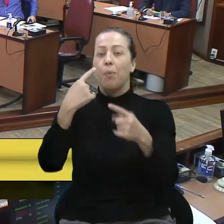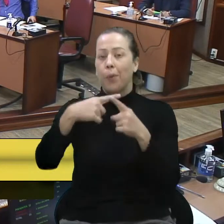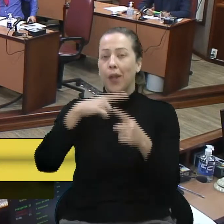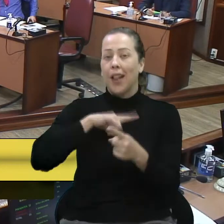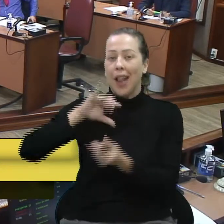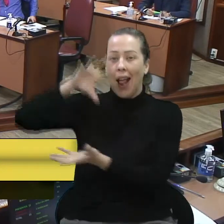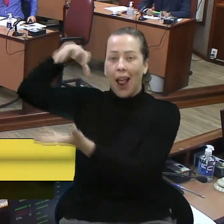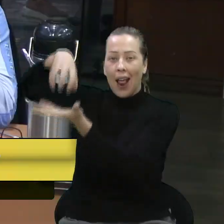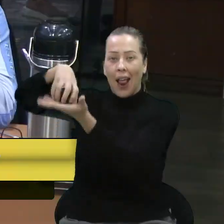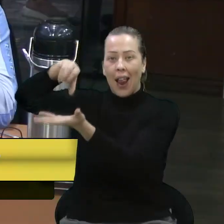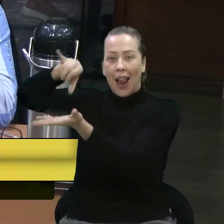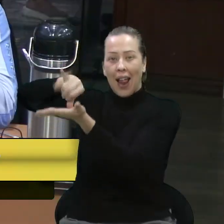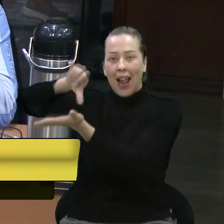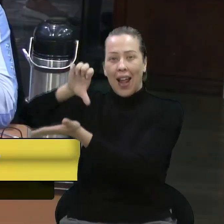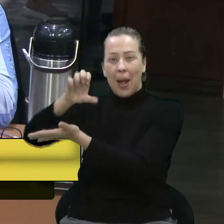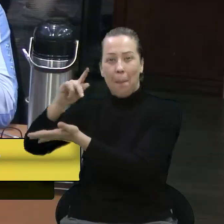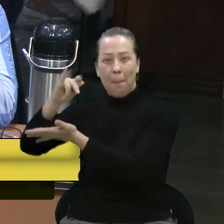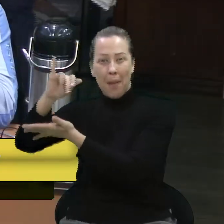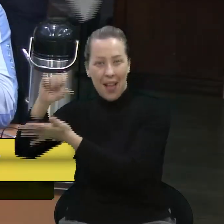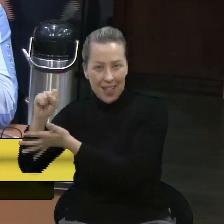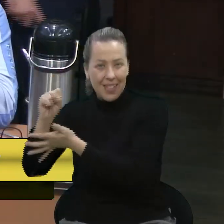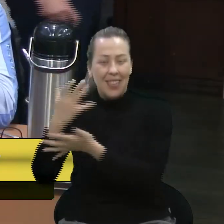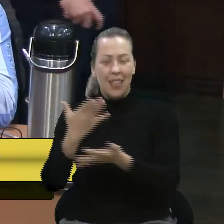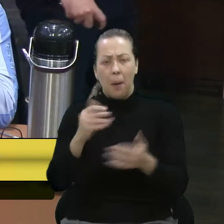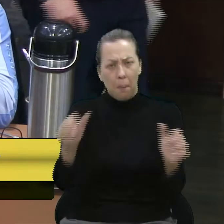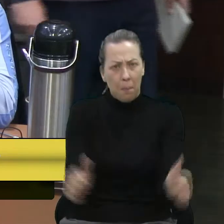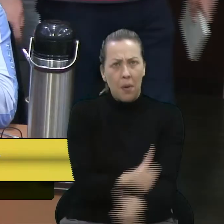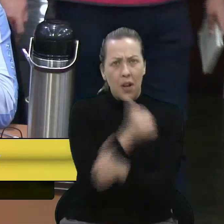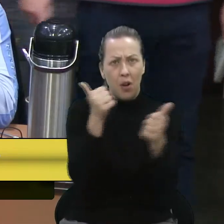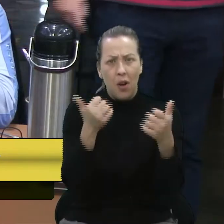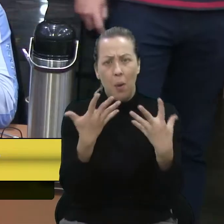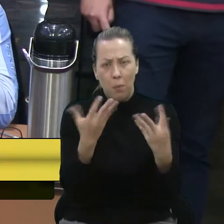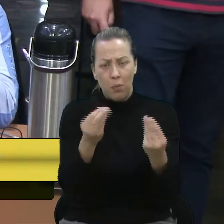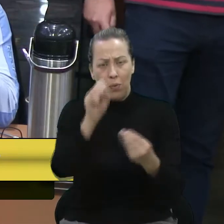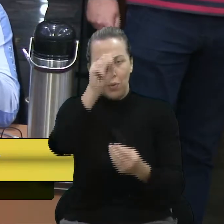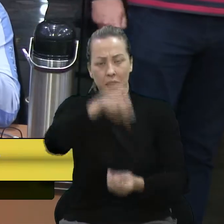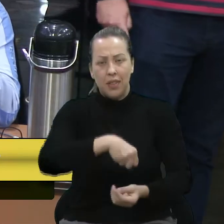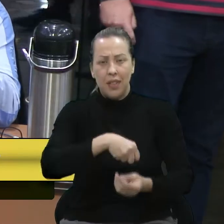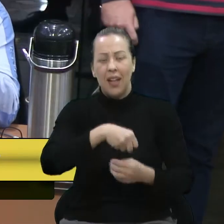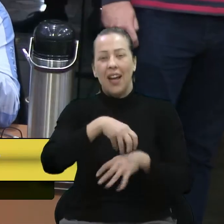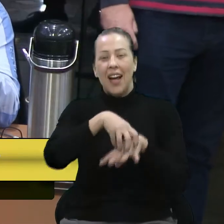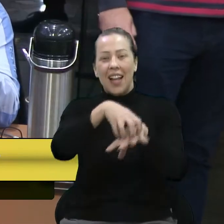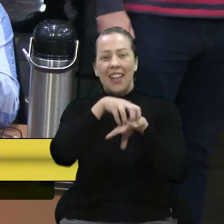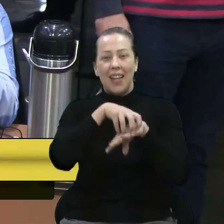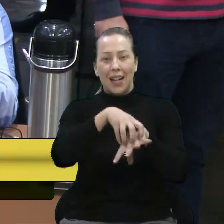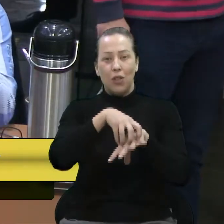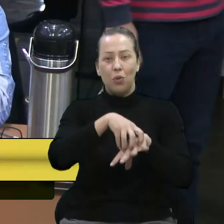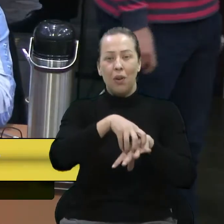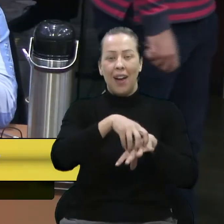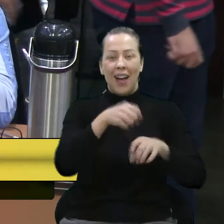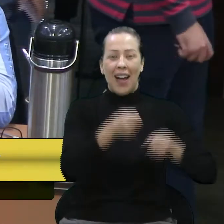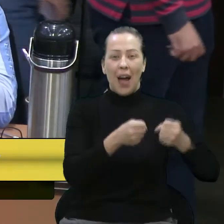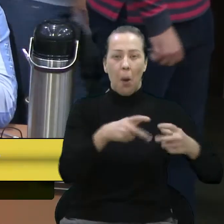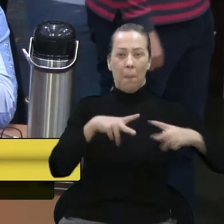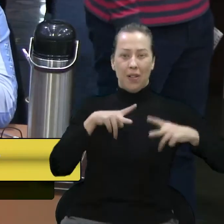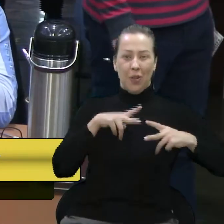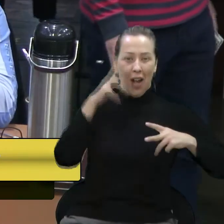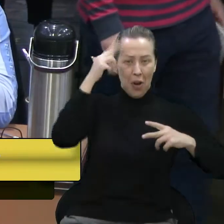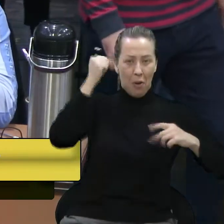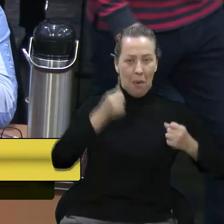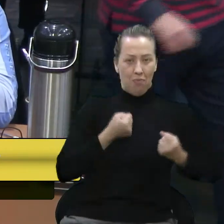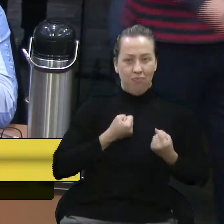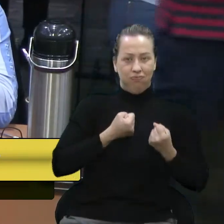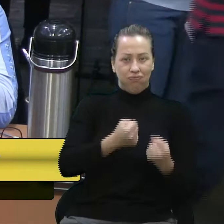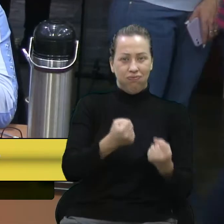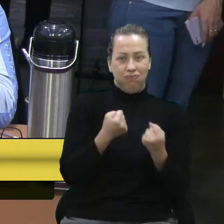pela questão troncal, melhoraria muito o trânsito para os demais veículos e também para aqueles que